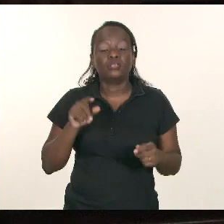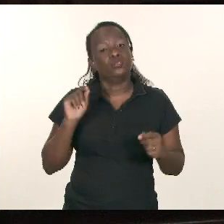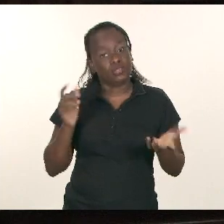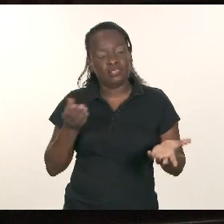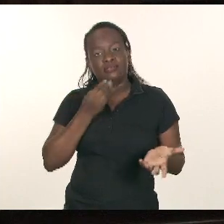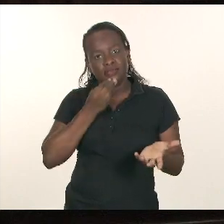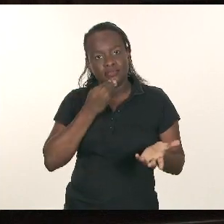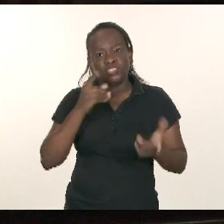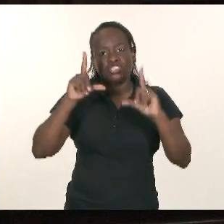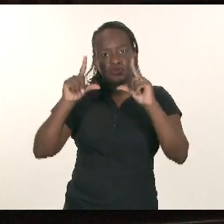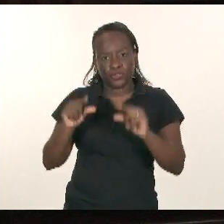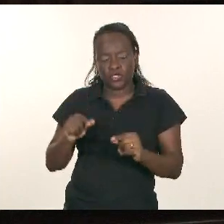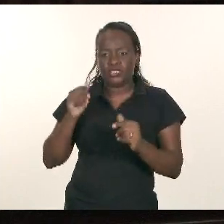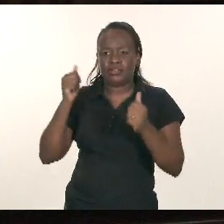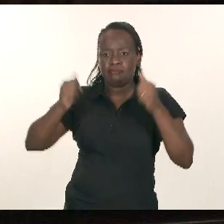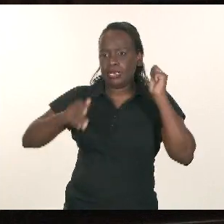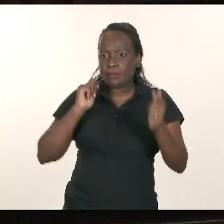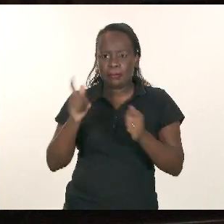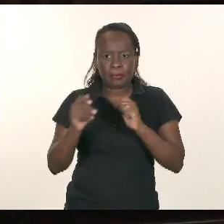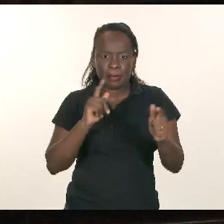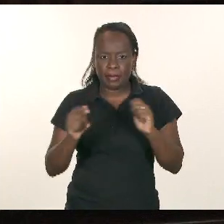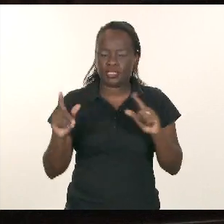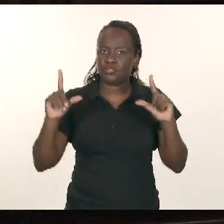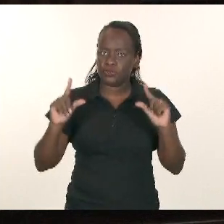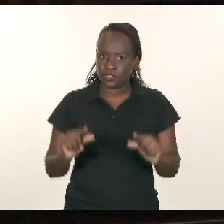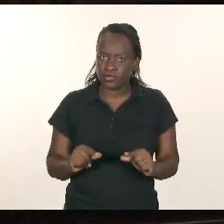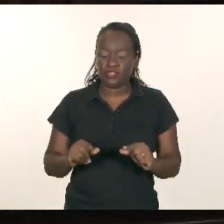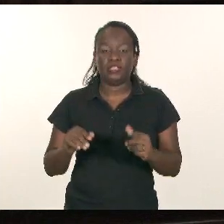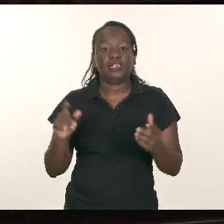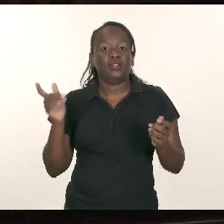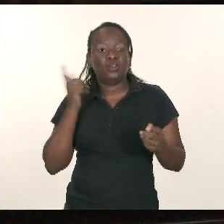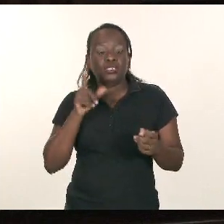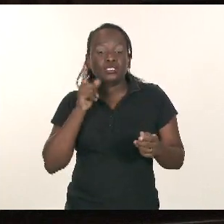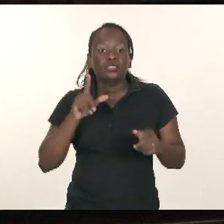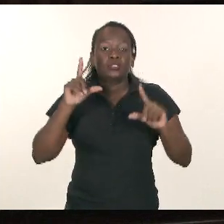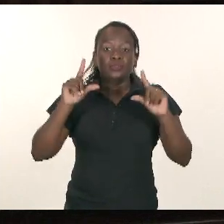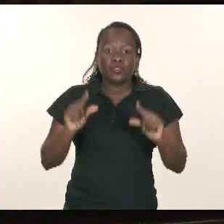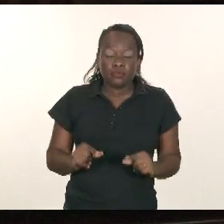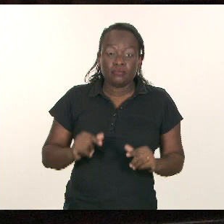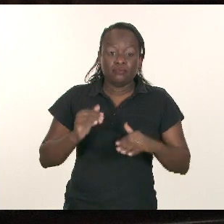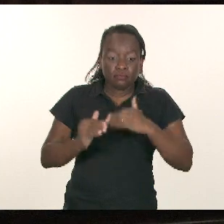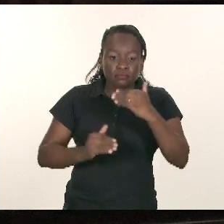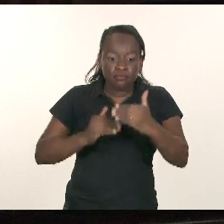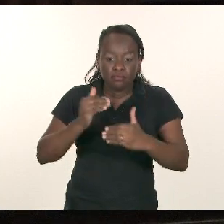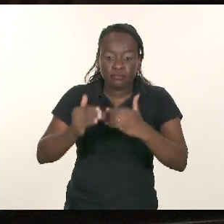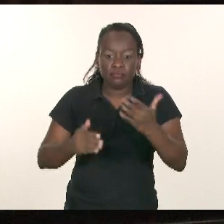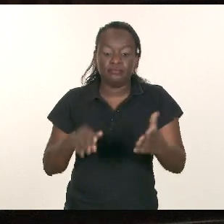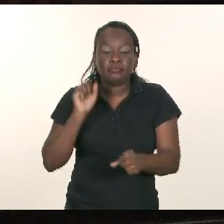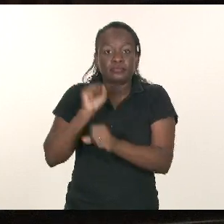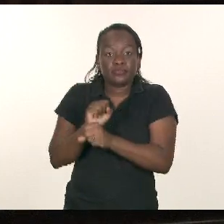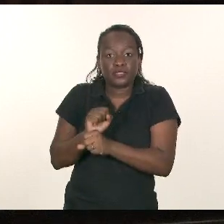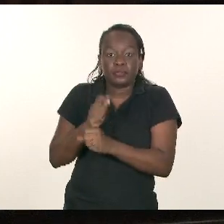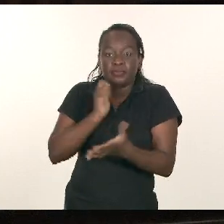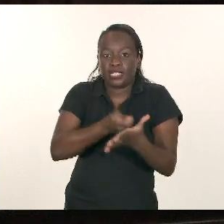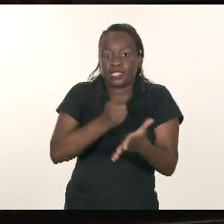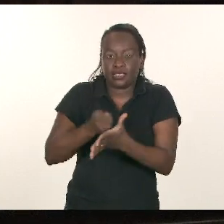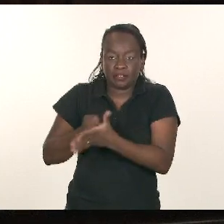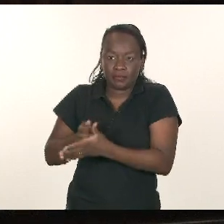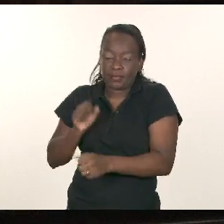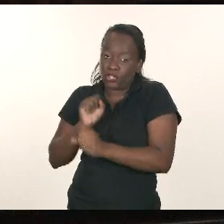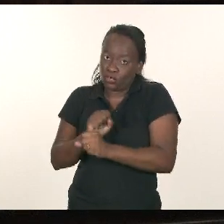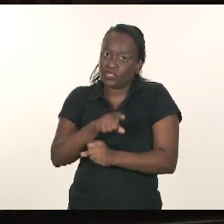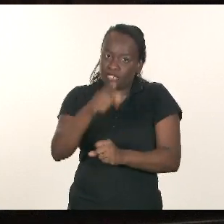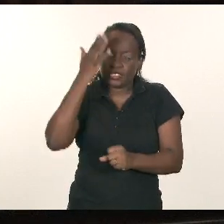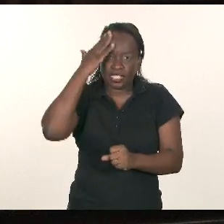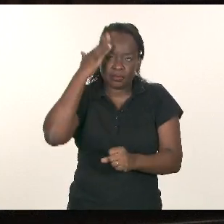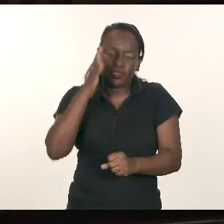claro, reduzir despesas. Como assim? Nos permitiu reduzir despesas na medida em que nós paramos de pagar, Vossa Excelência